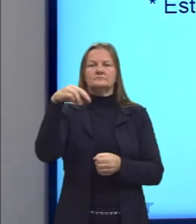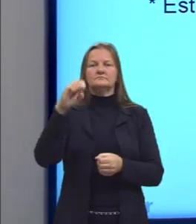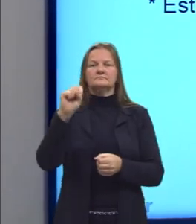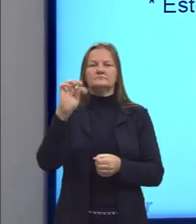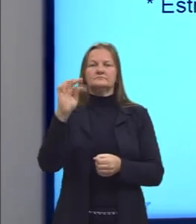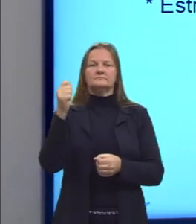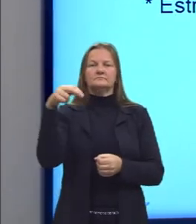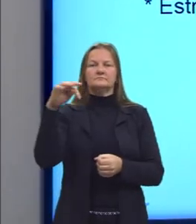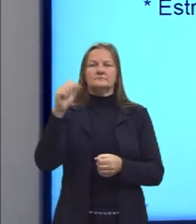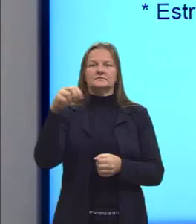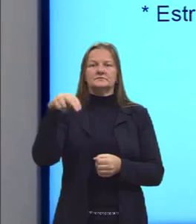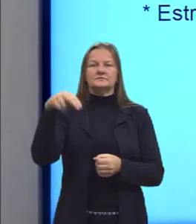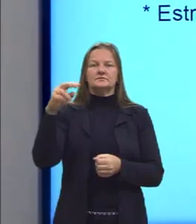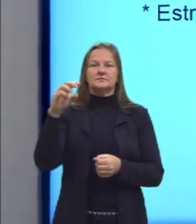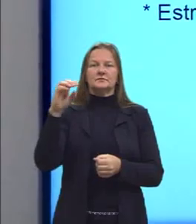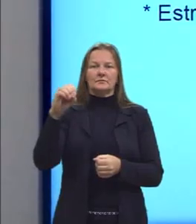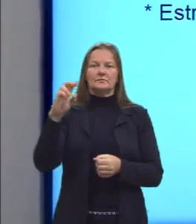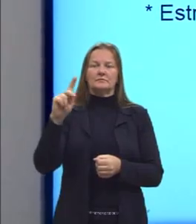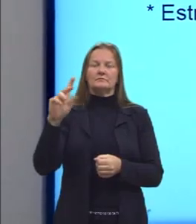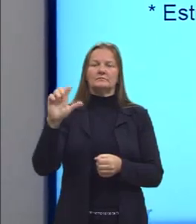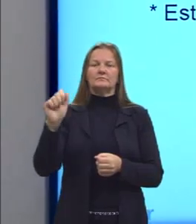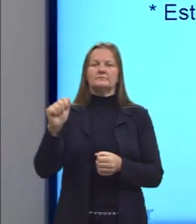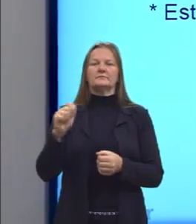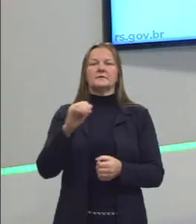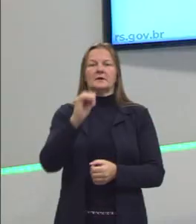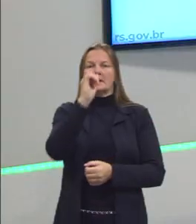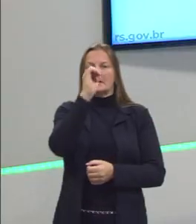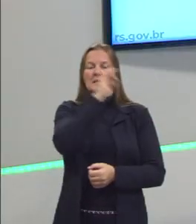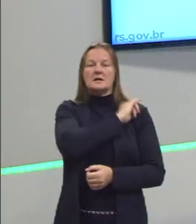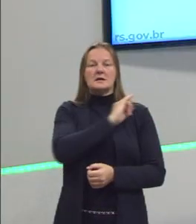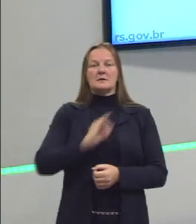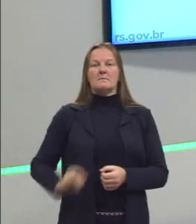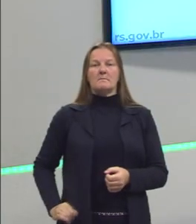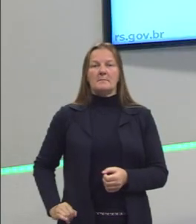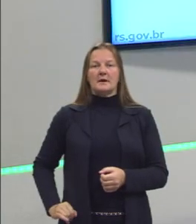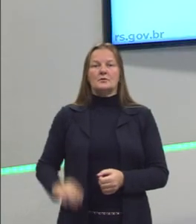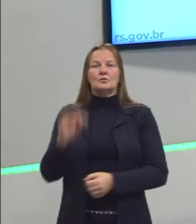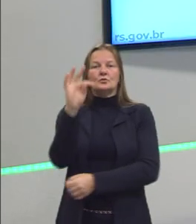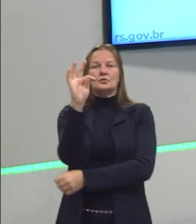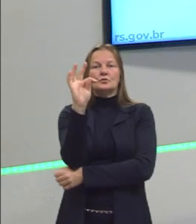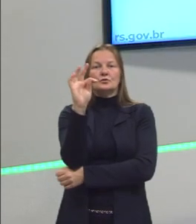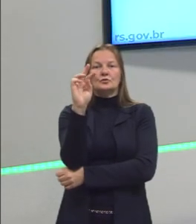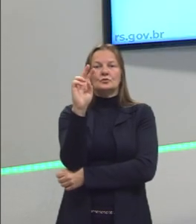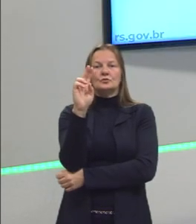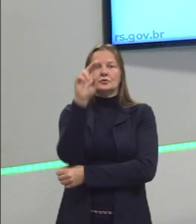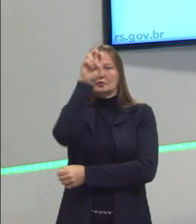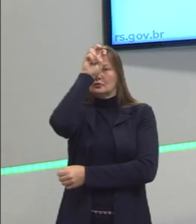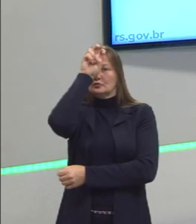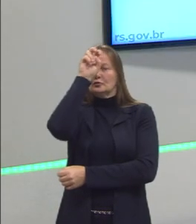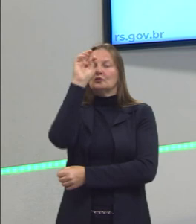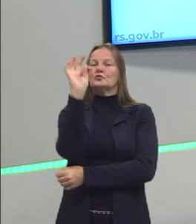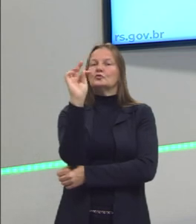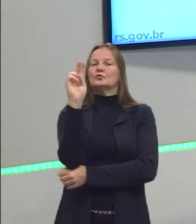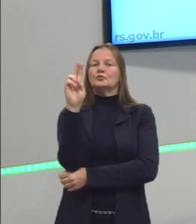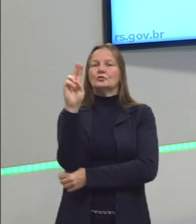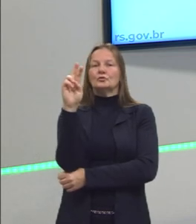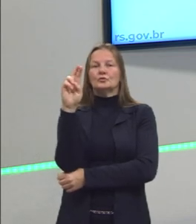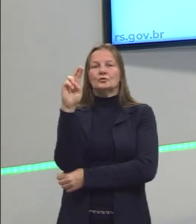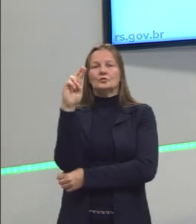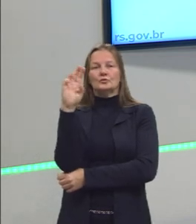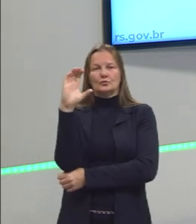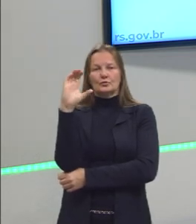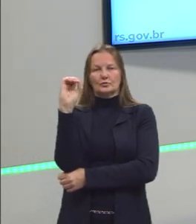1453 pelo império turco-otomano mais ou menos a espelho então que compreende o